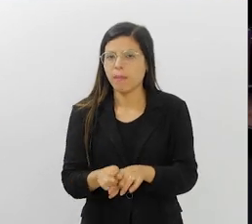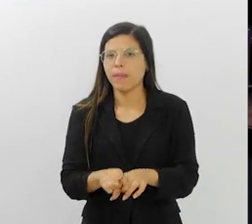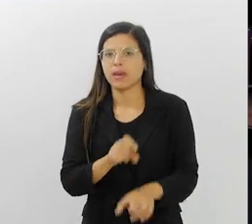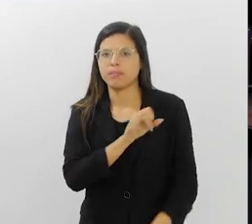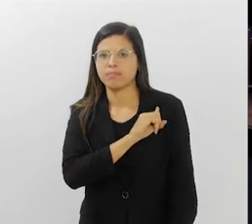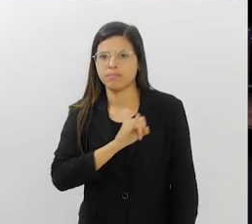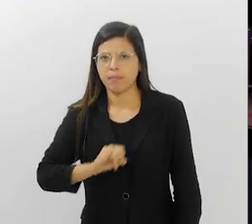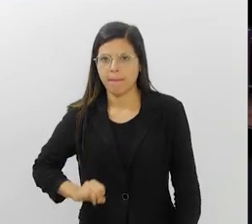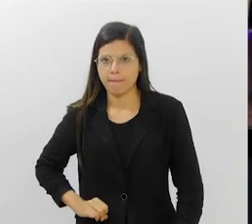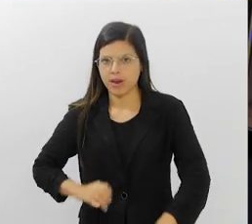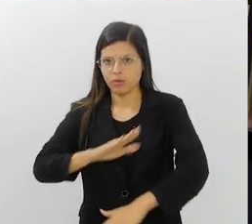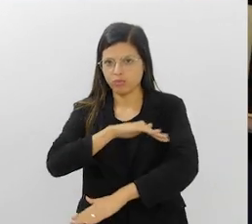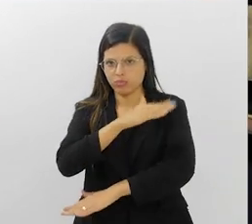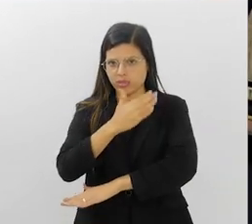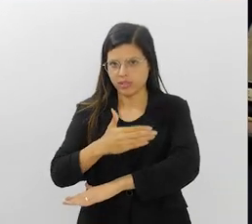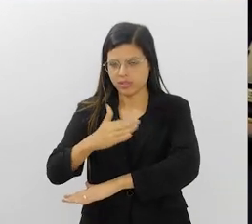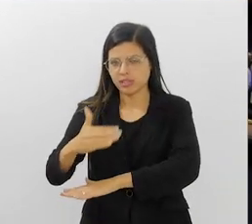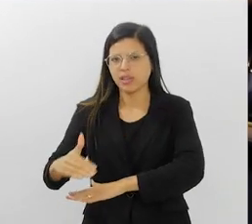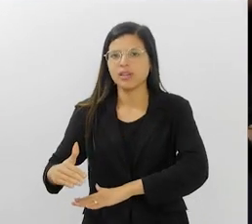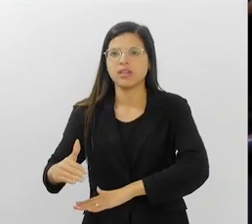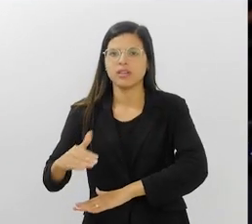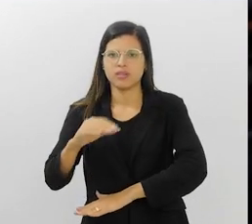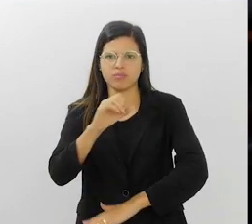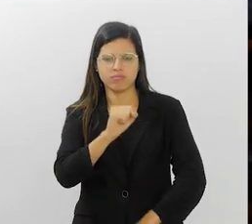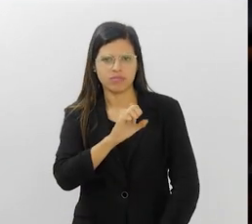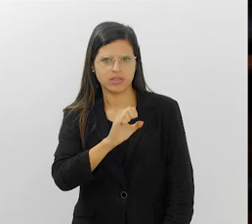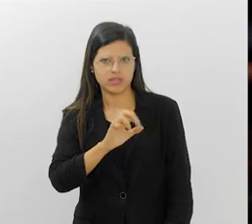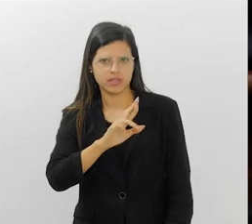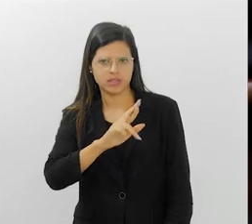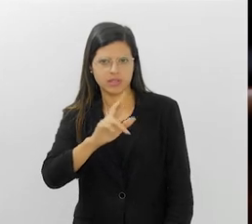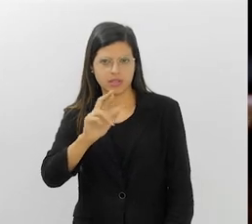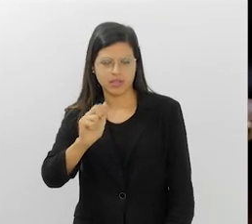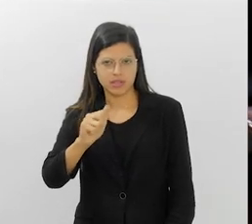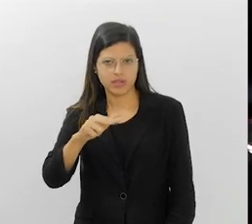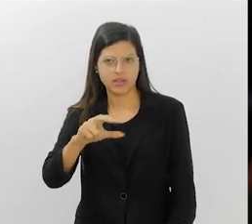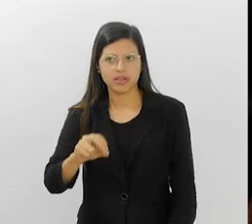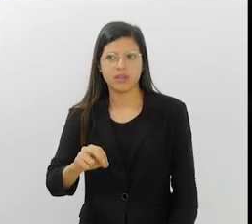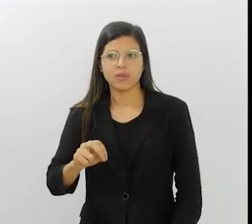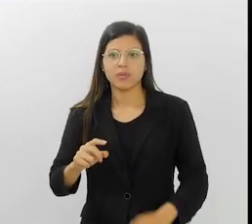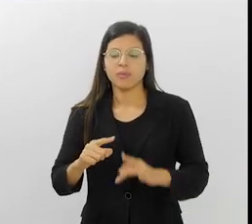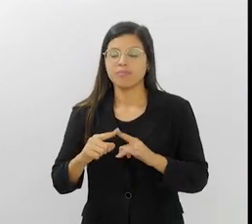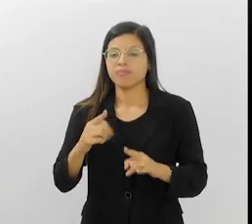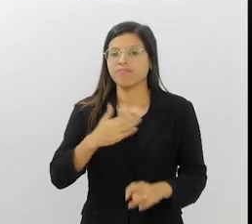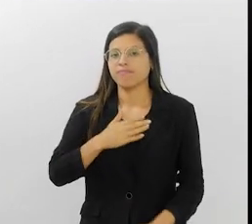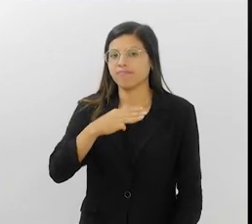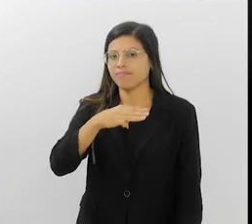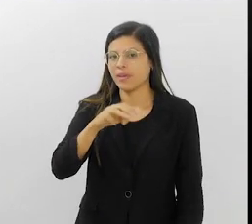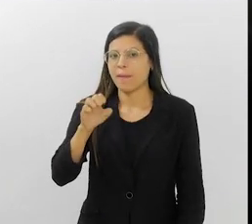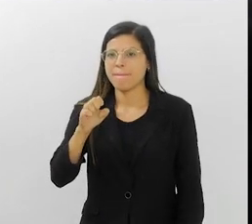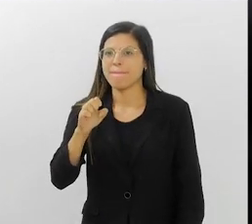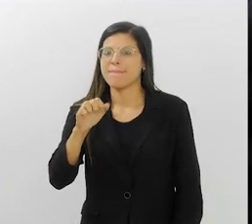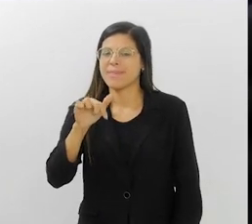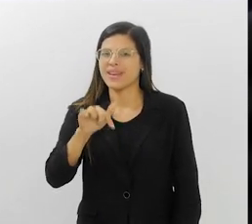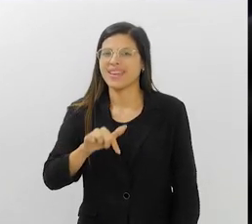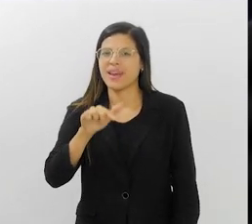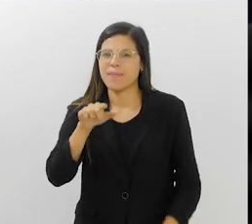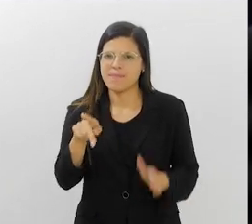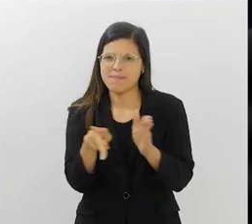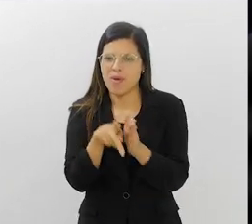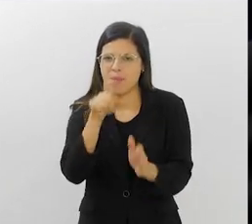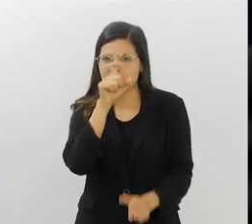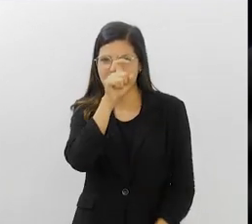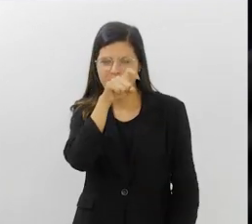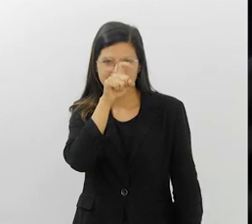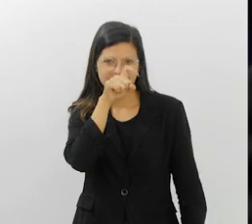Serrano. Ele levou minha mãe para sair no Império Serrano. Justamente a minha mãe, que não é Império, é portelense de